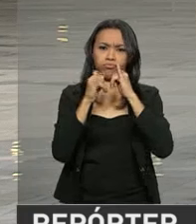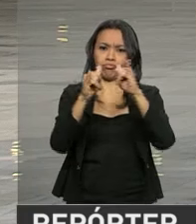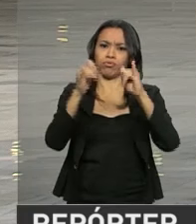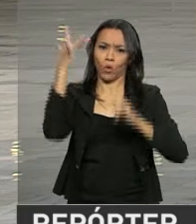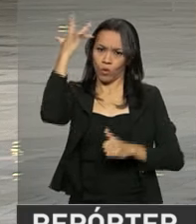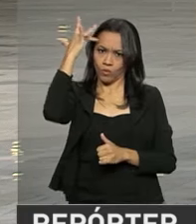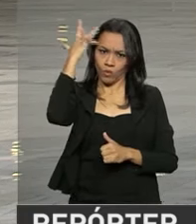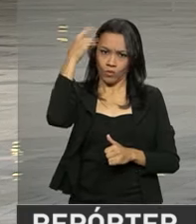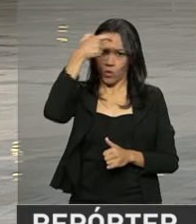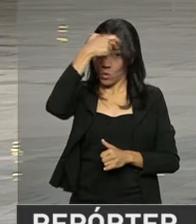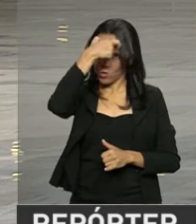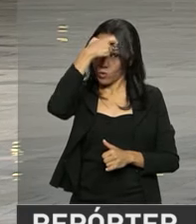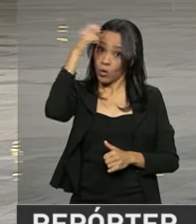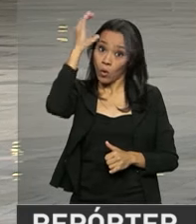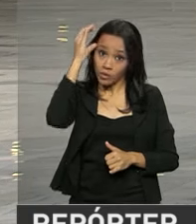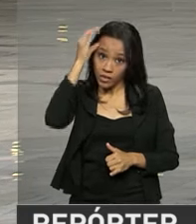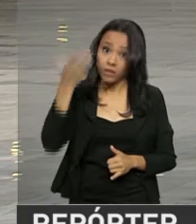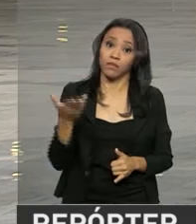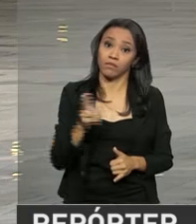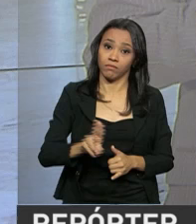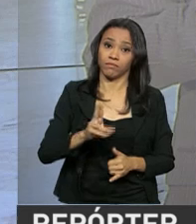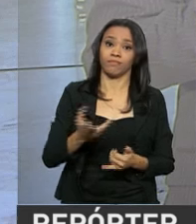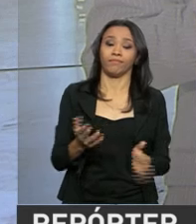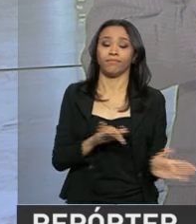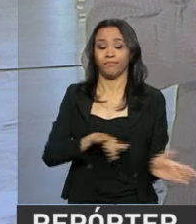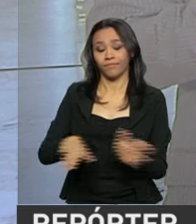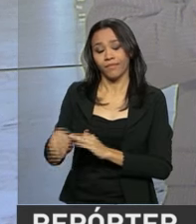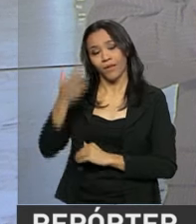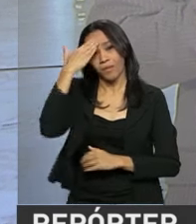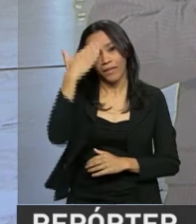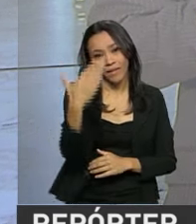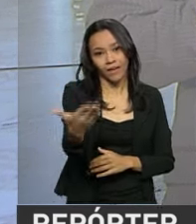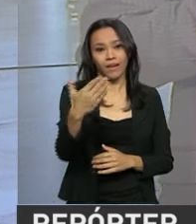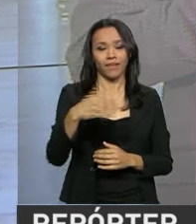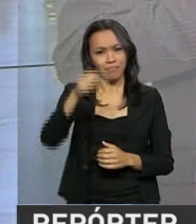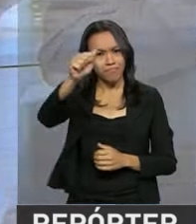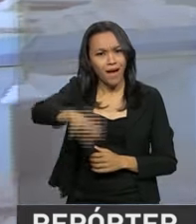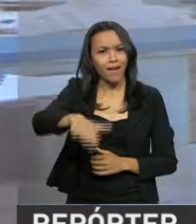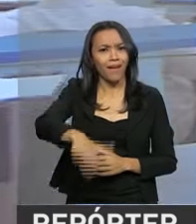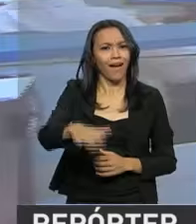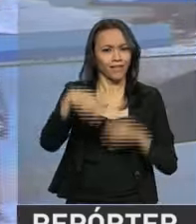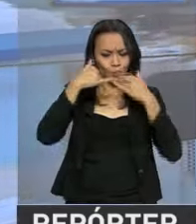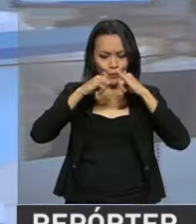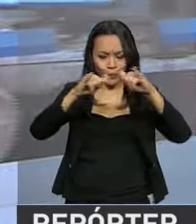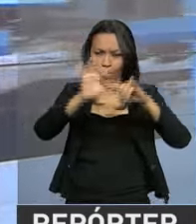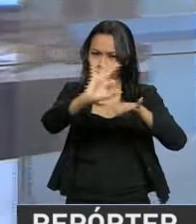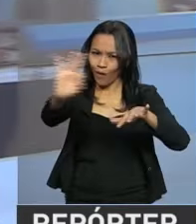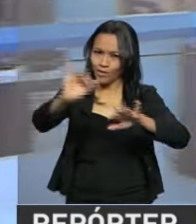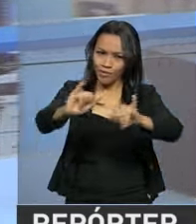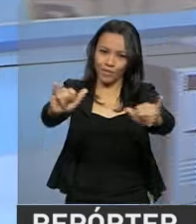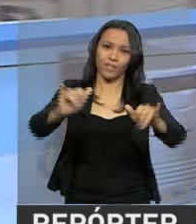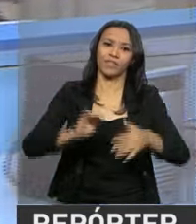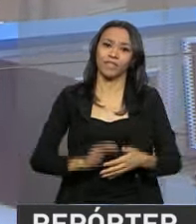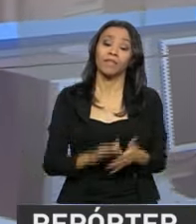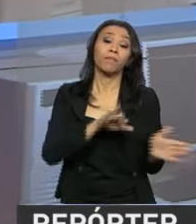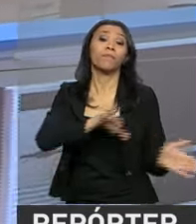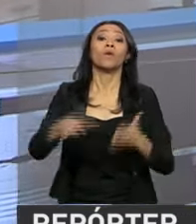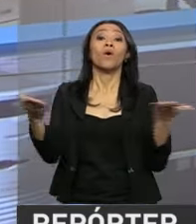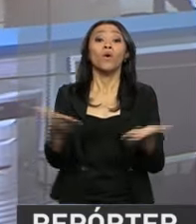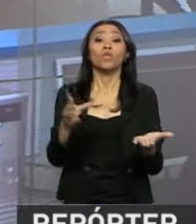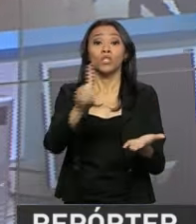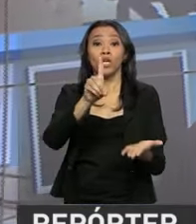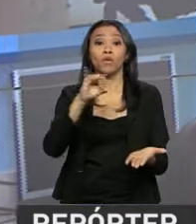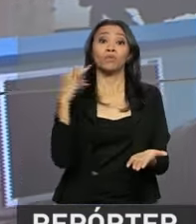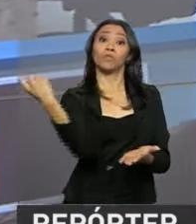maneira consciente. Jaime, voltamos com você. João, obrigado. Conta de luz mais barata, ótima notícia. Hoje é Dia Mundial